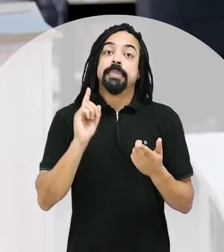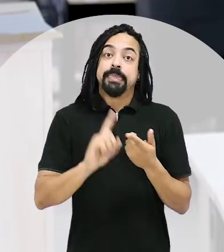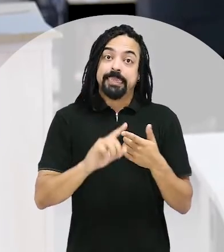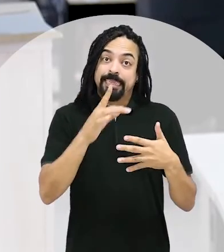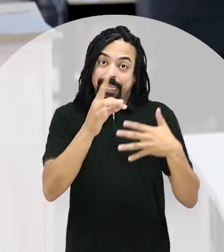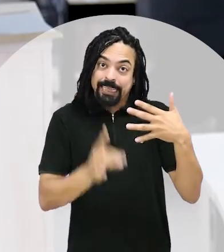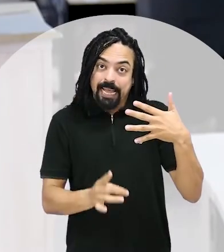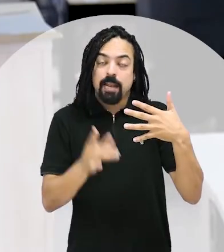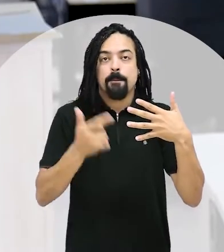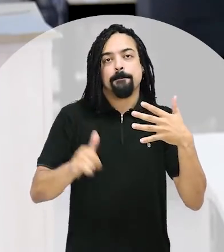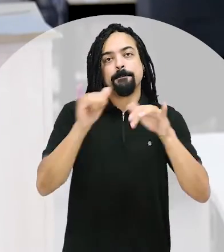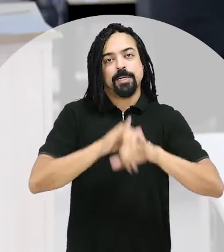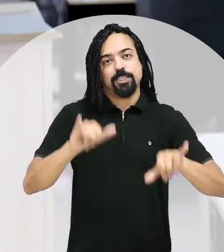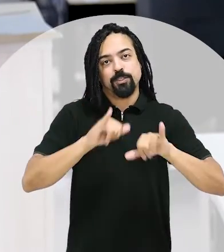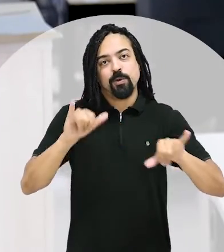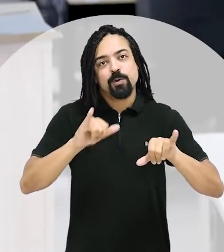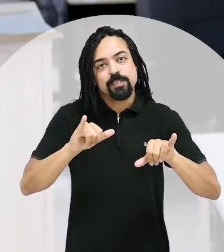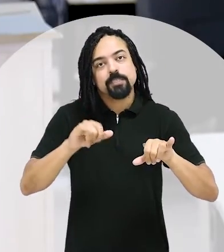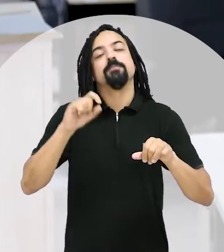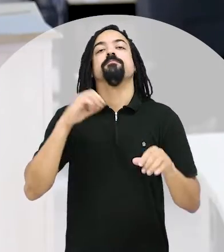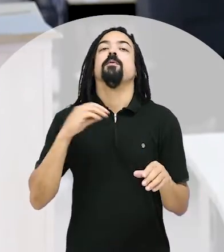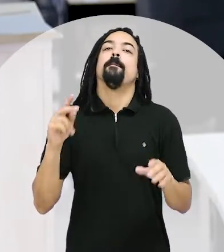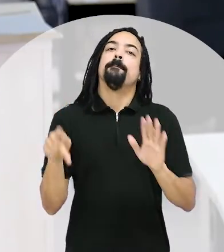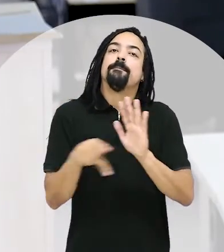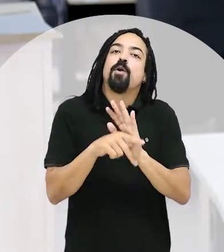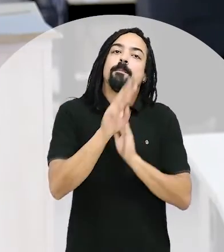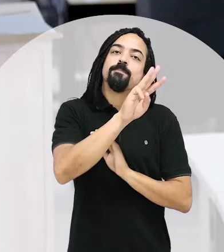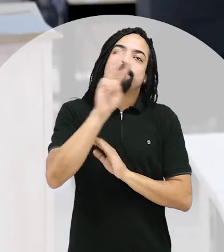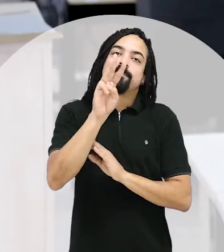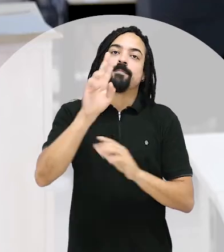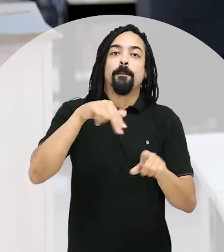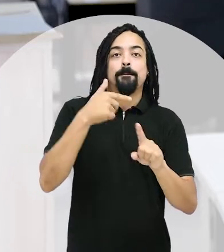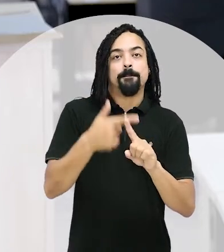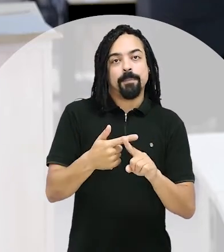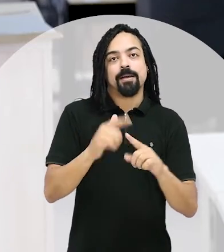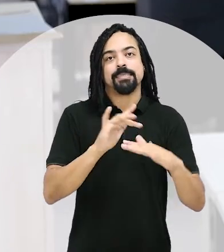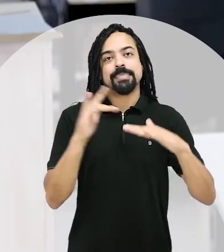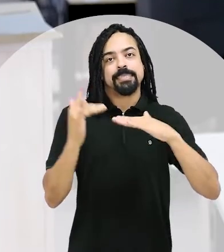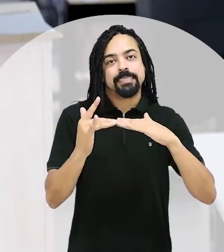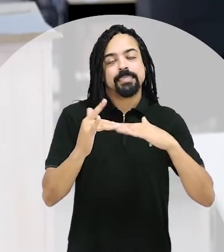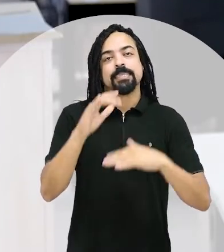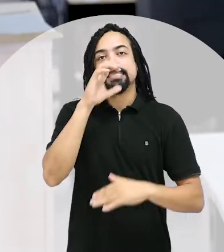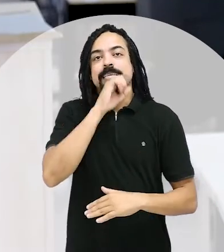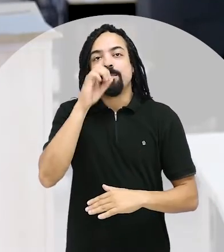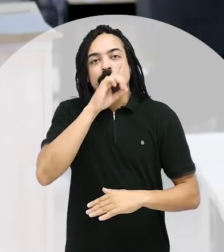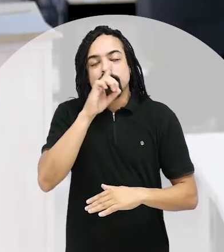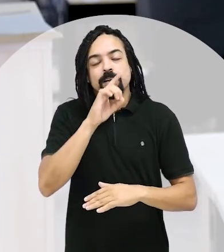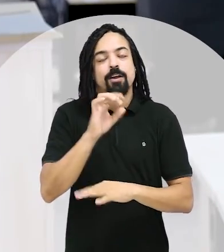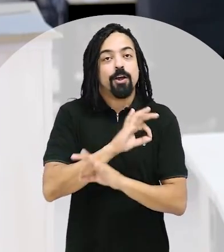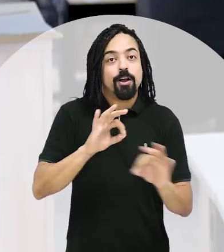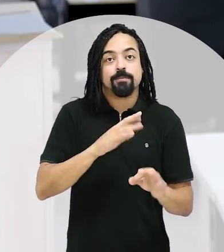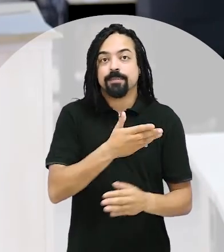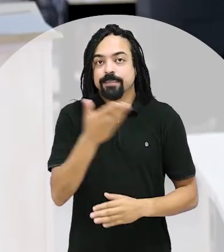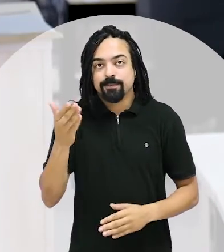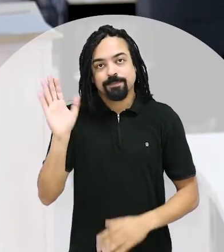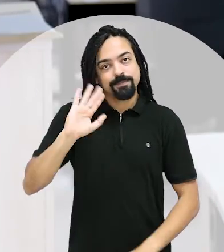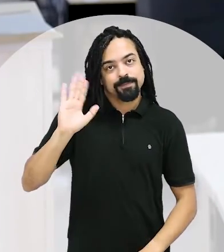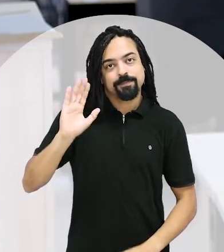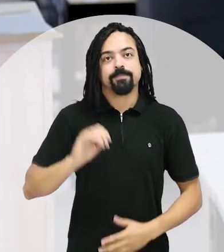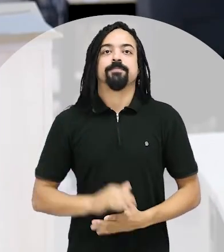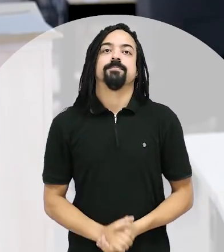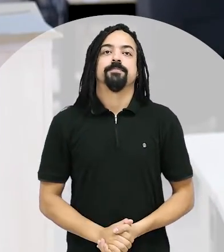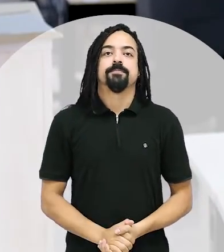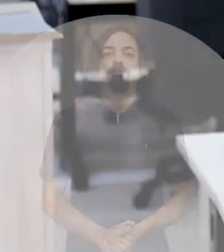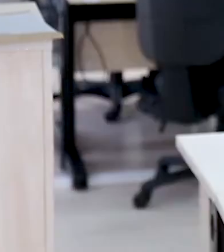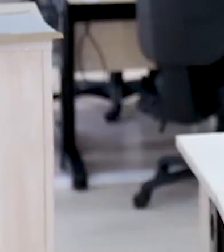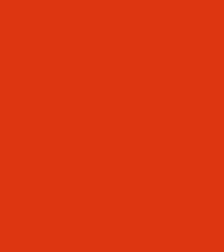galera os detalhes destas e de outras notícias estão lá no nosso portal e nas nossas redes sociais um bom final de semana